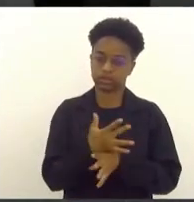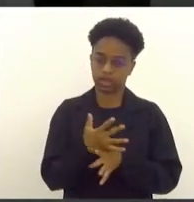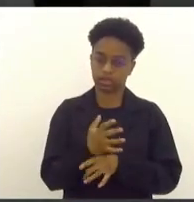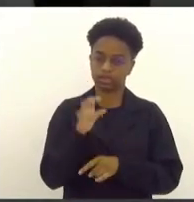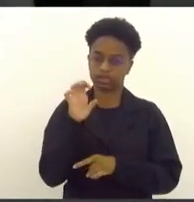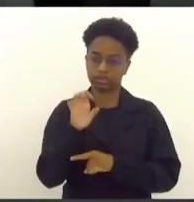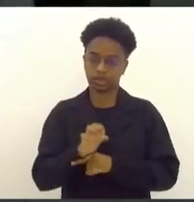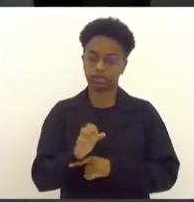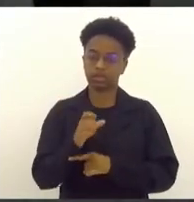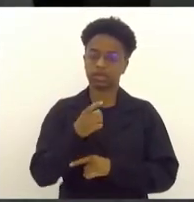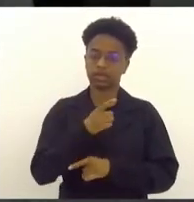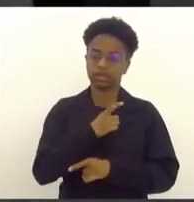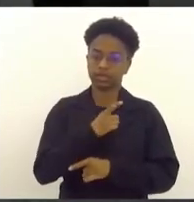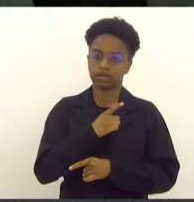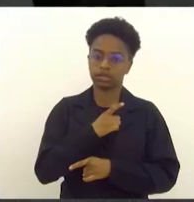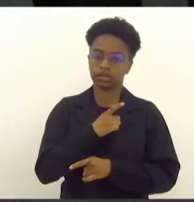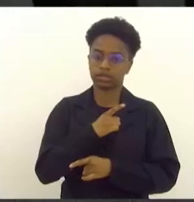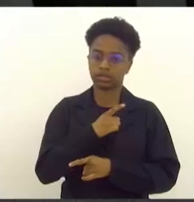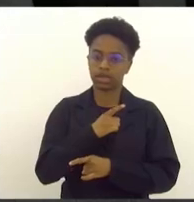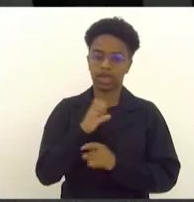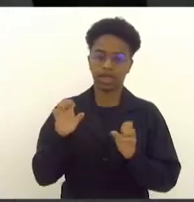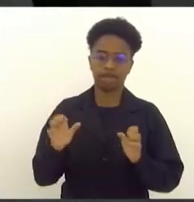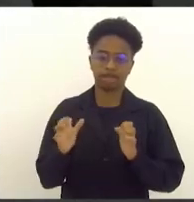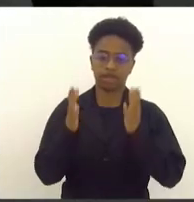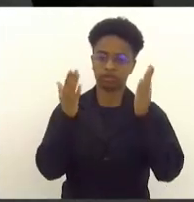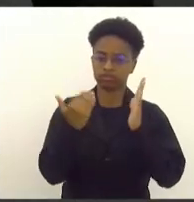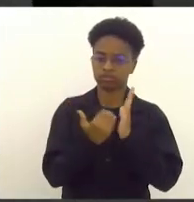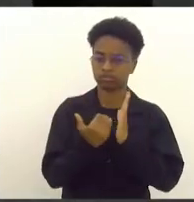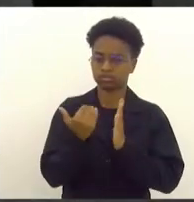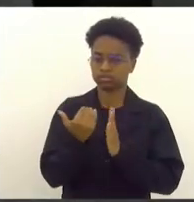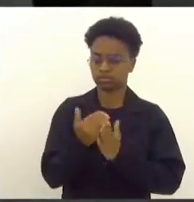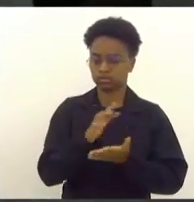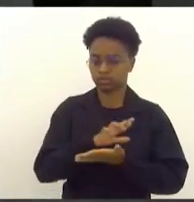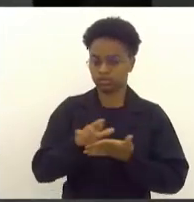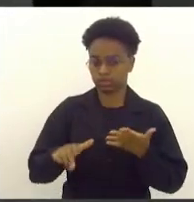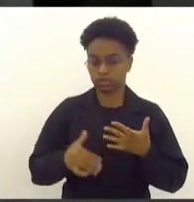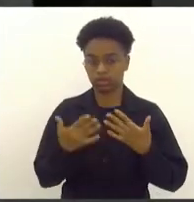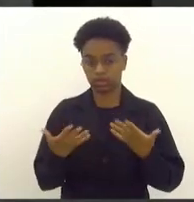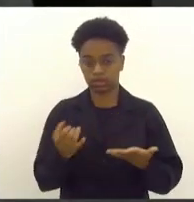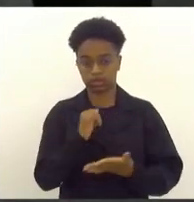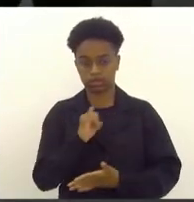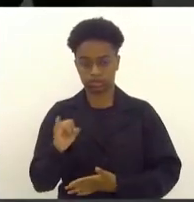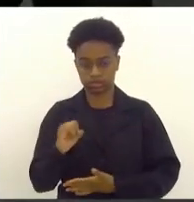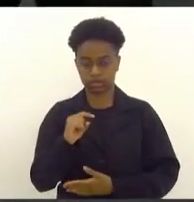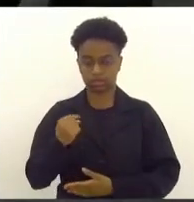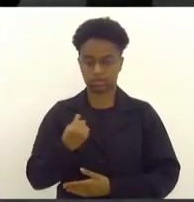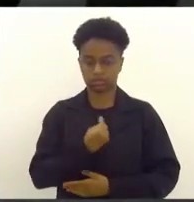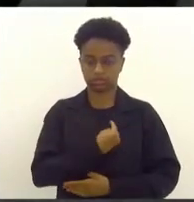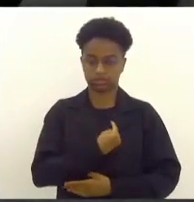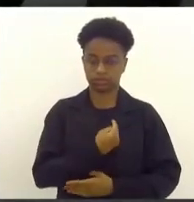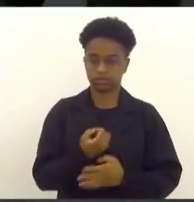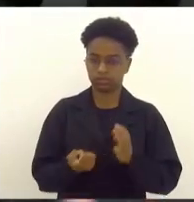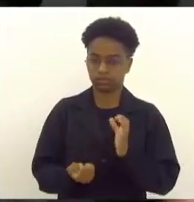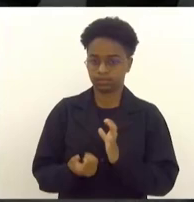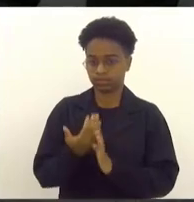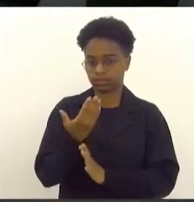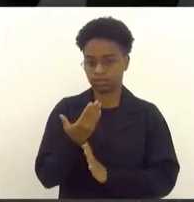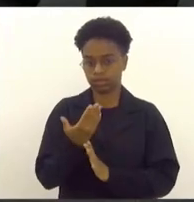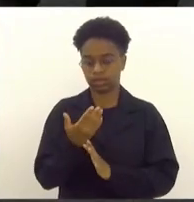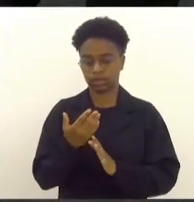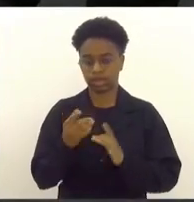estado onde agrega muitos Mega eventos né então quando a gente faz aqui essa essa implementação